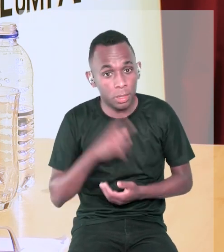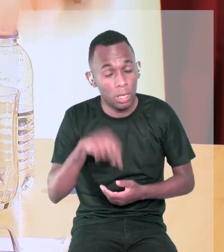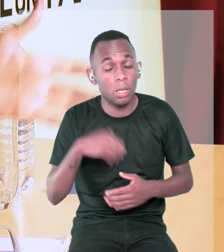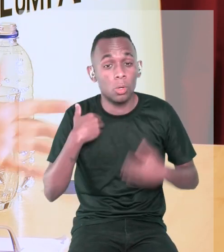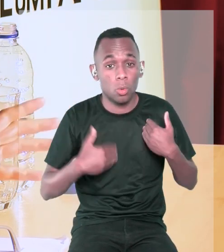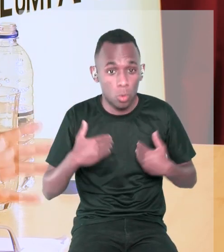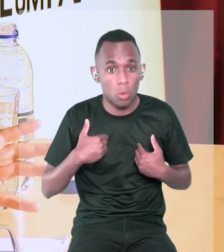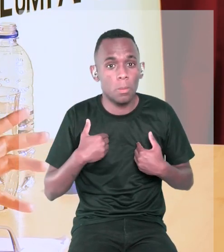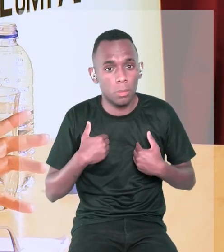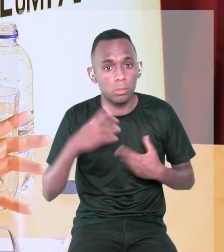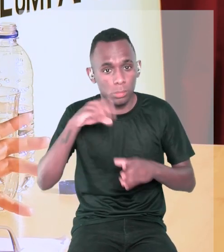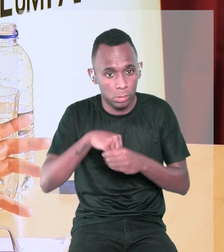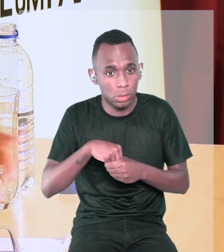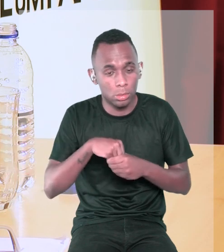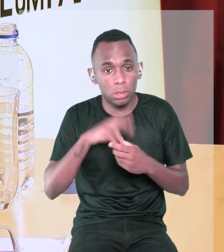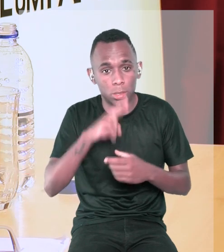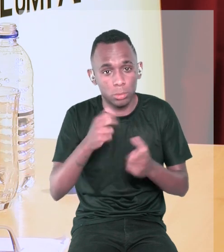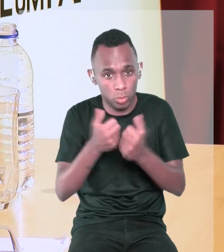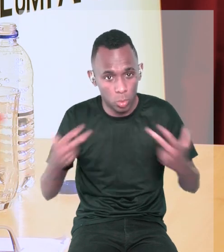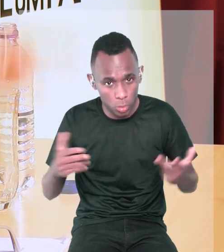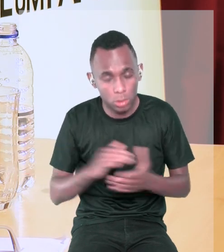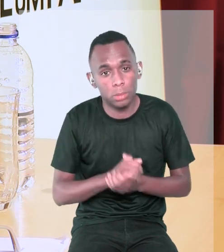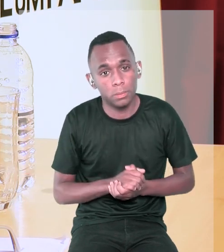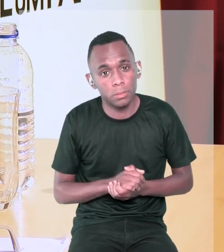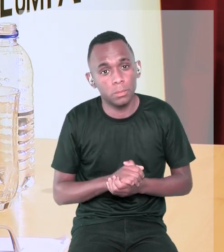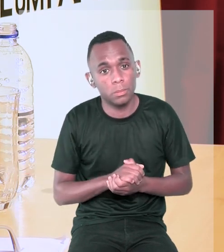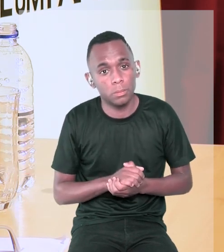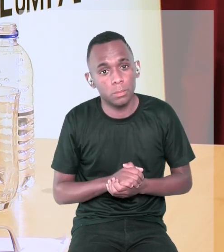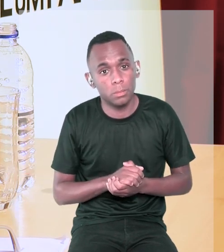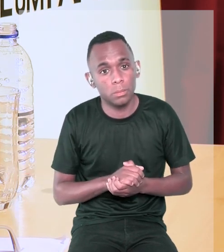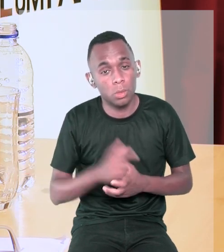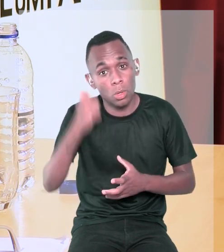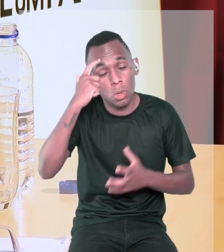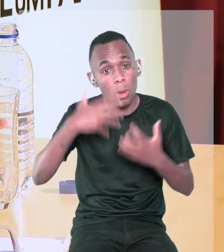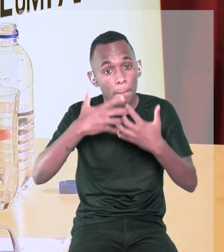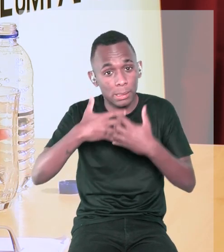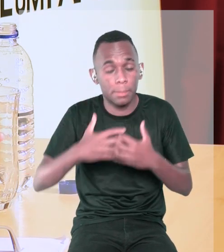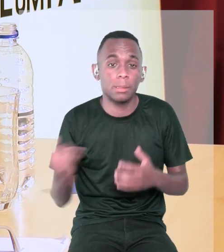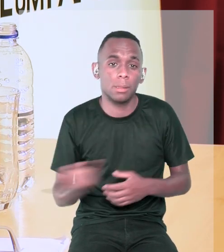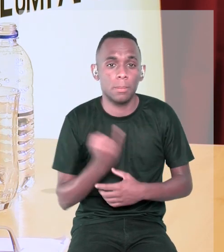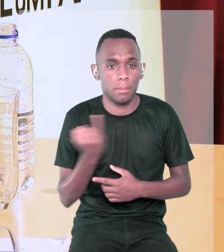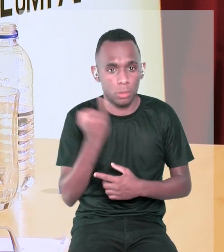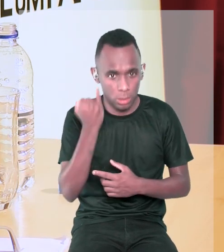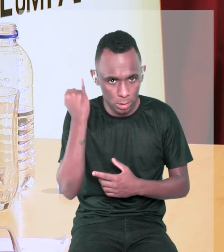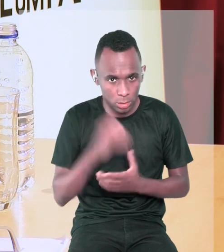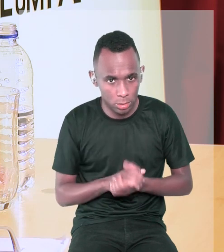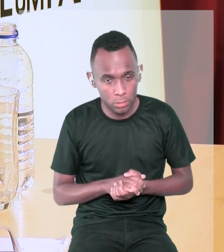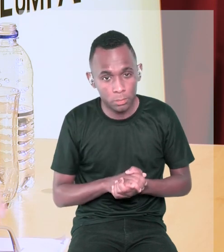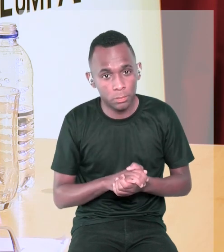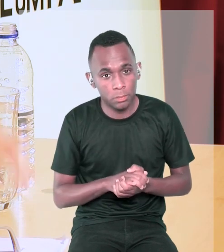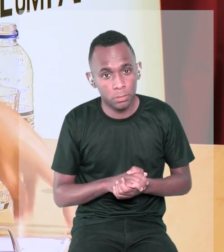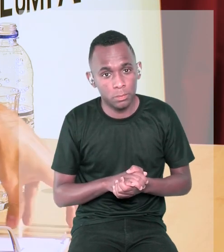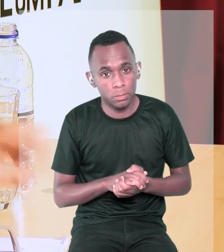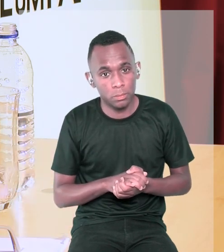o pensamento é o crucial aqui. Mas nós nos acostumamos muitas vezes a achar, e aí